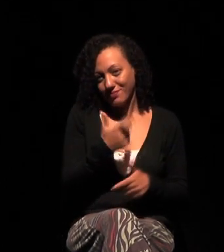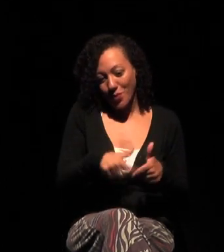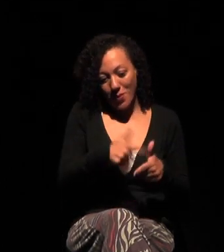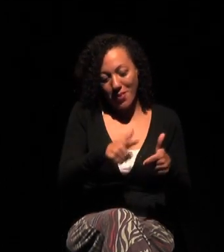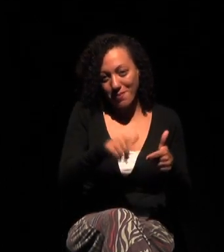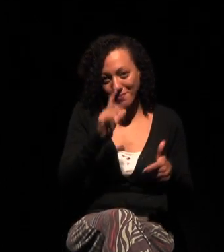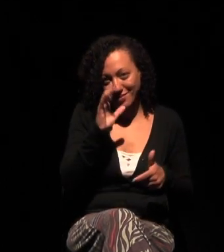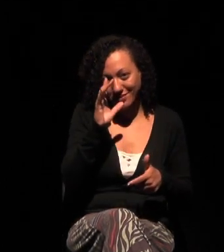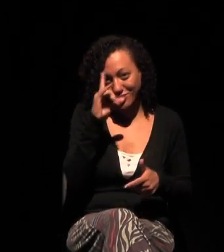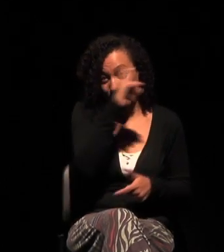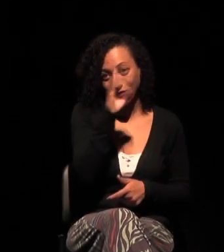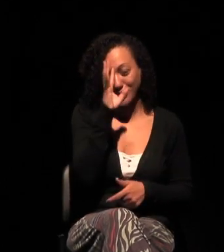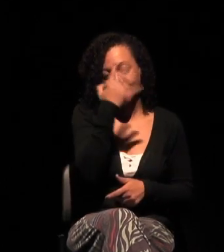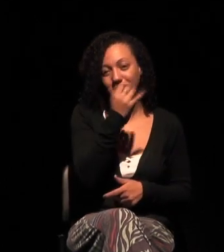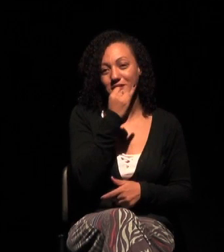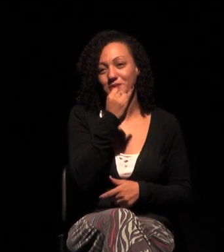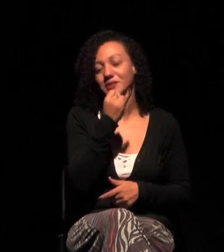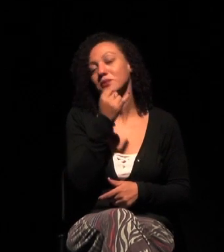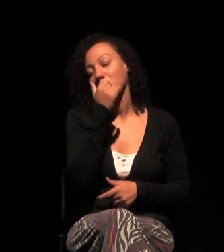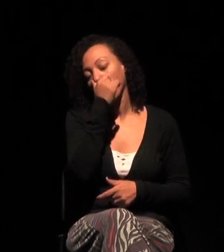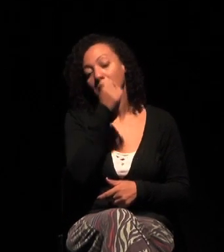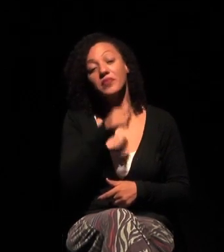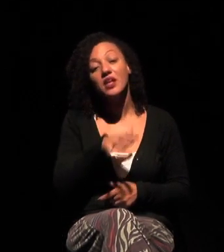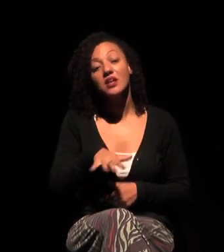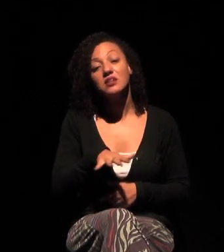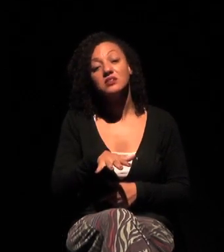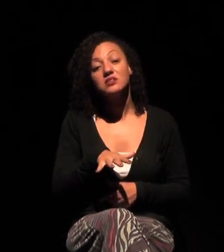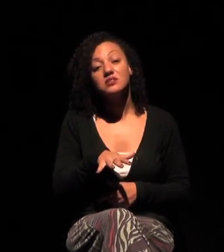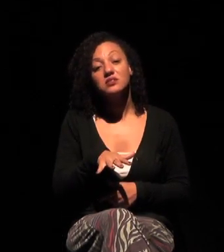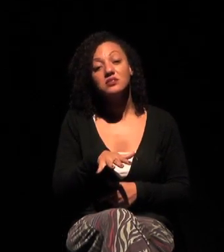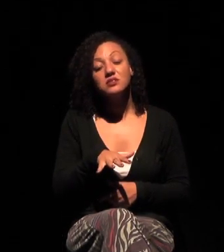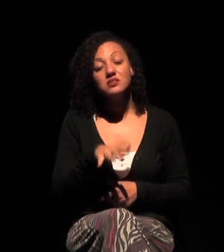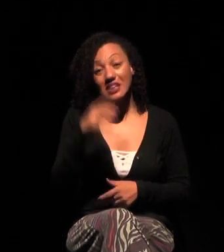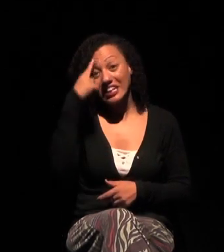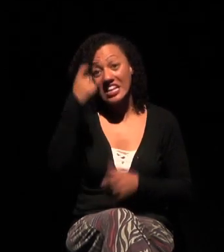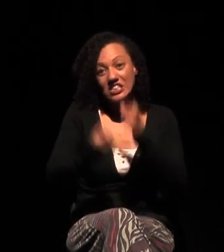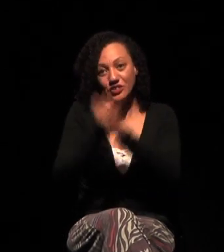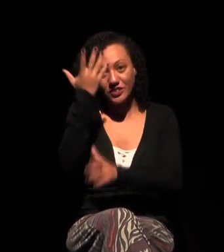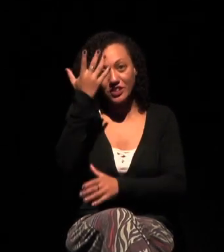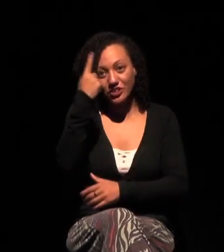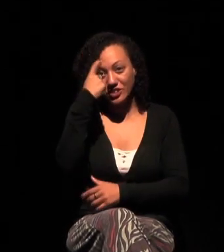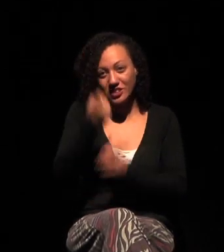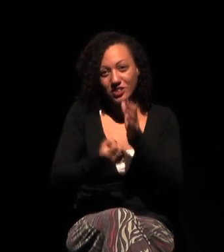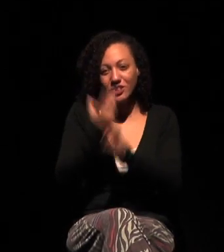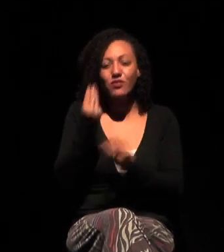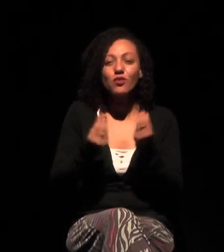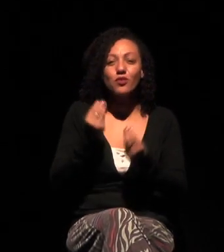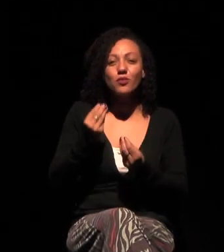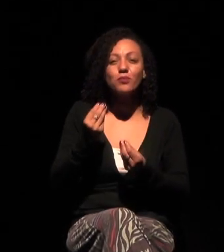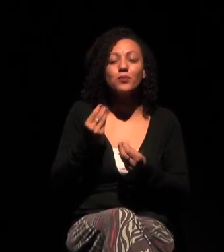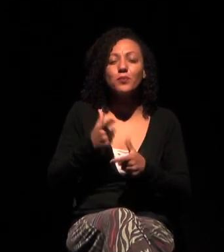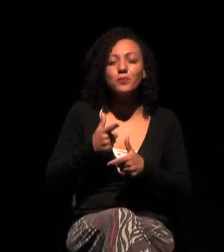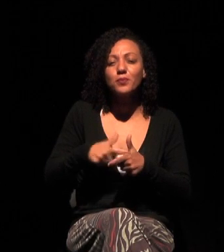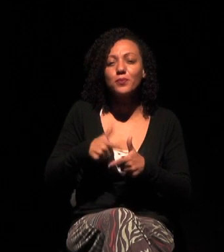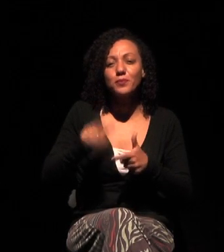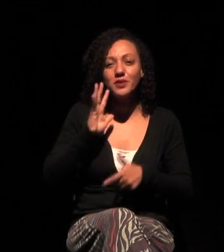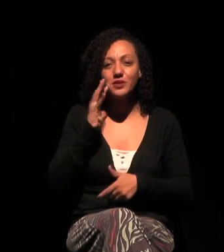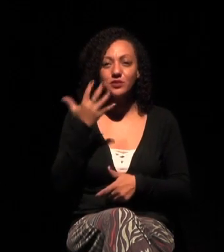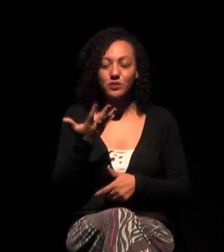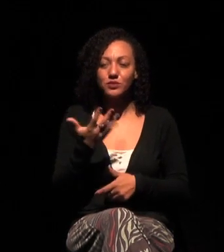você ver um programa que realmente demonstra alguma criatividade na solução de problemas hoje está sendo